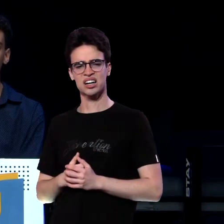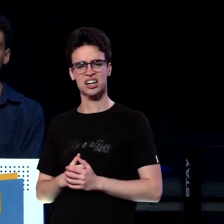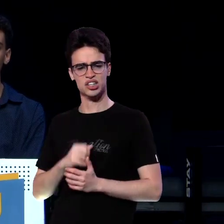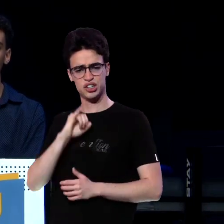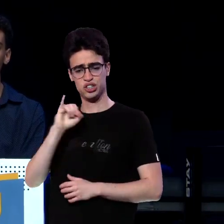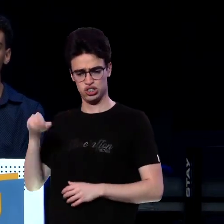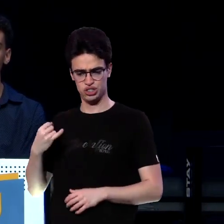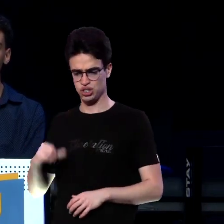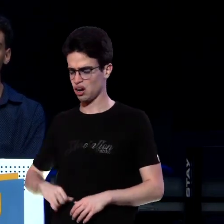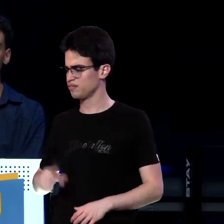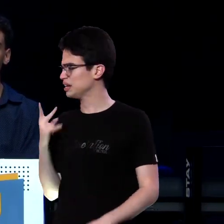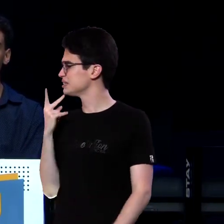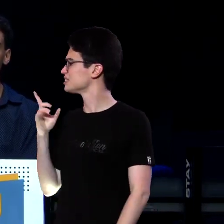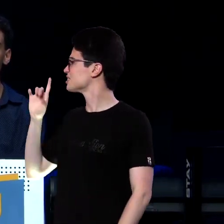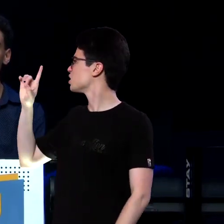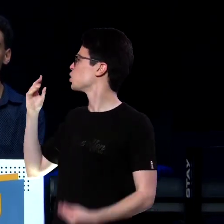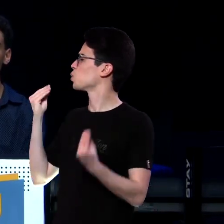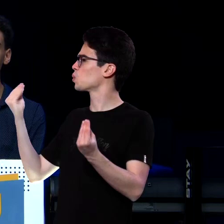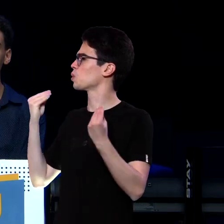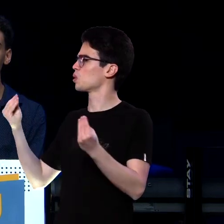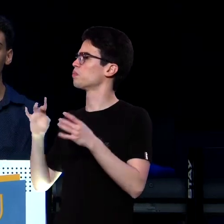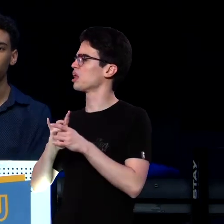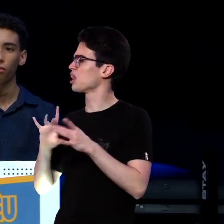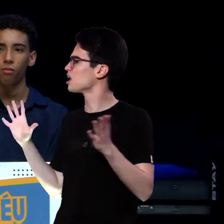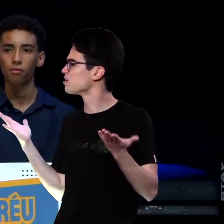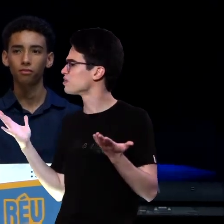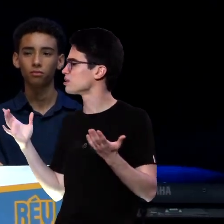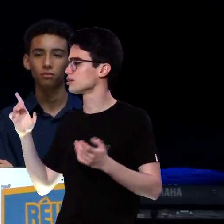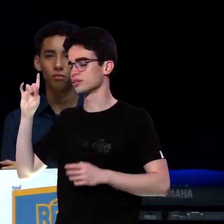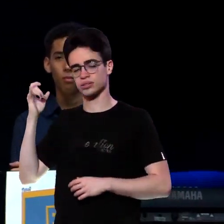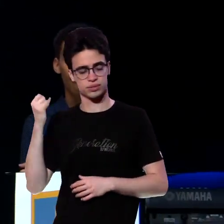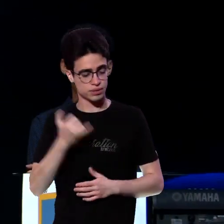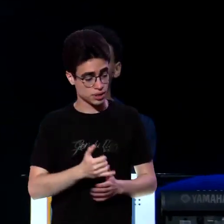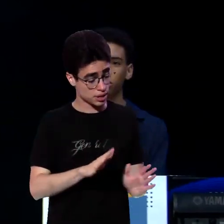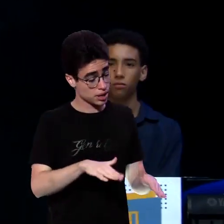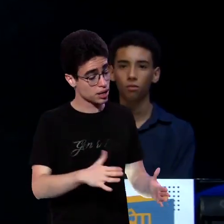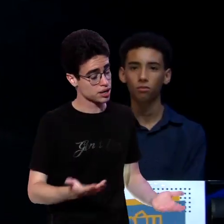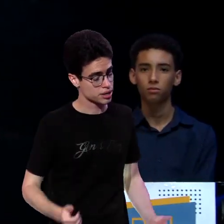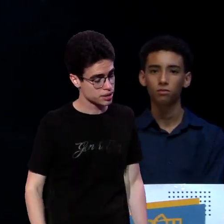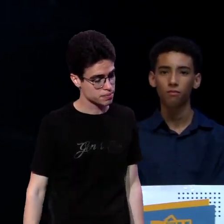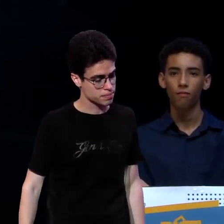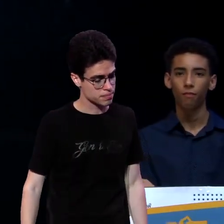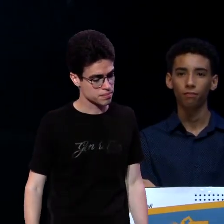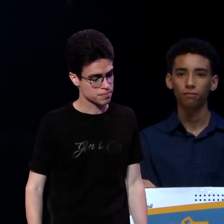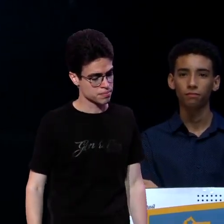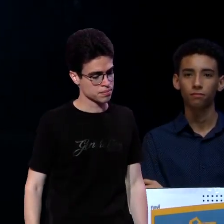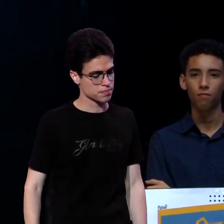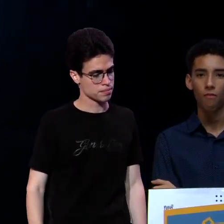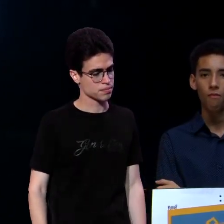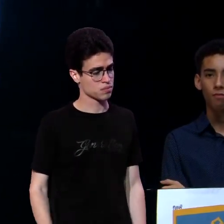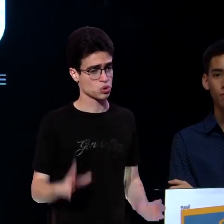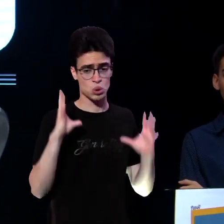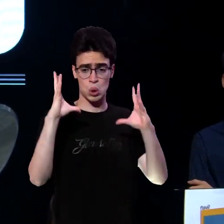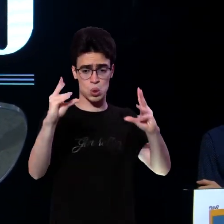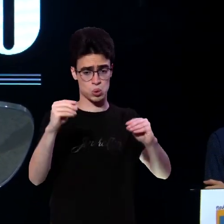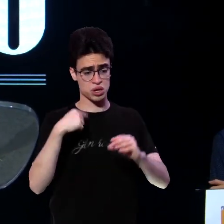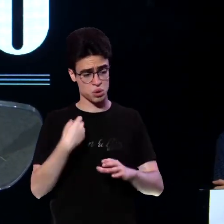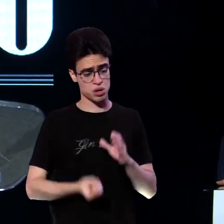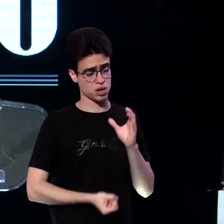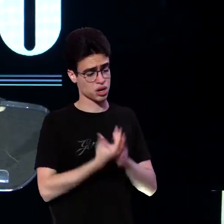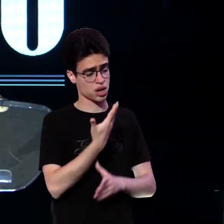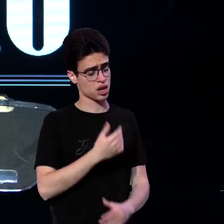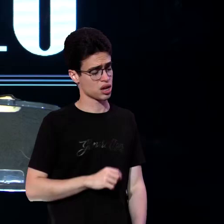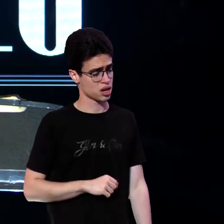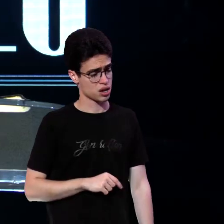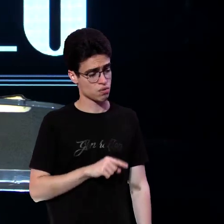você permite isso? Deus chega para Jó e fala, ei cara, eu criei tudo, onde